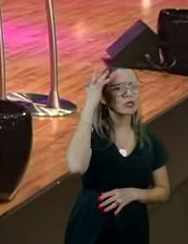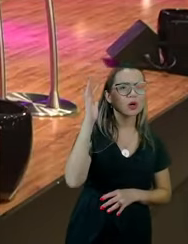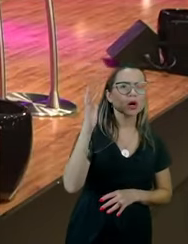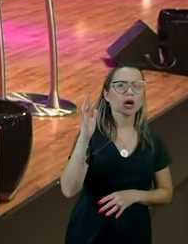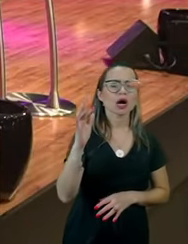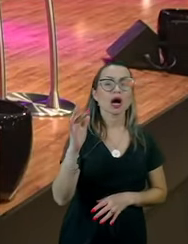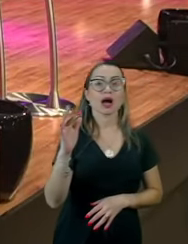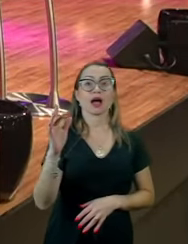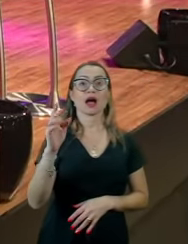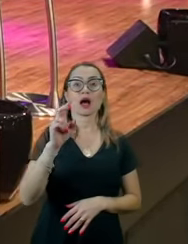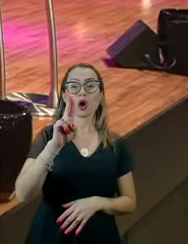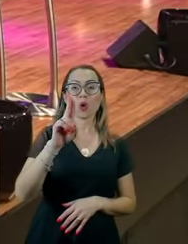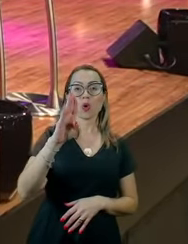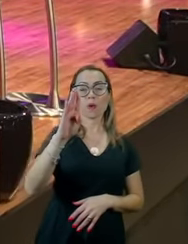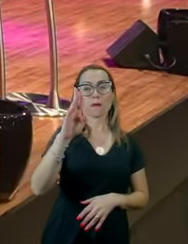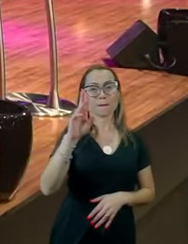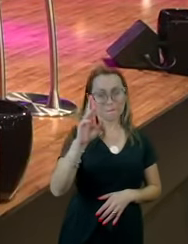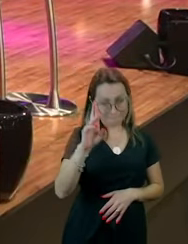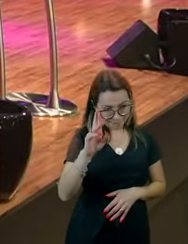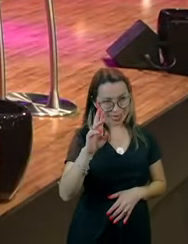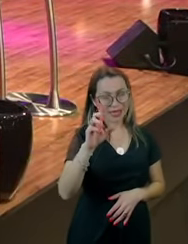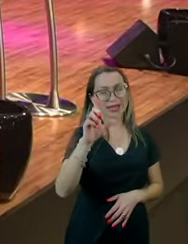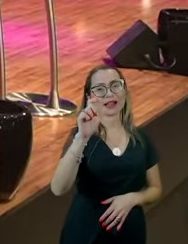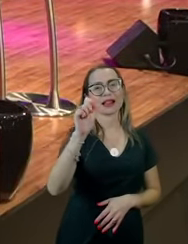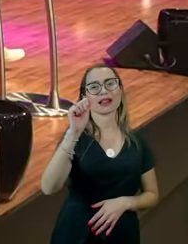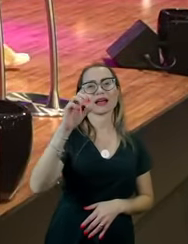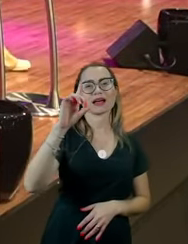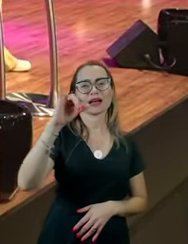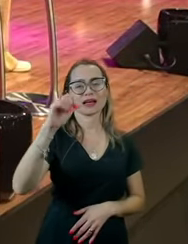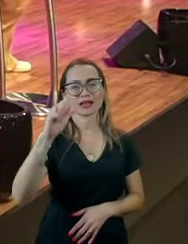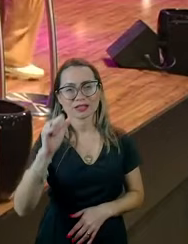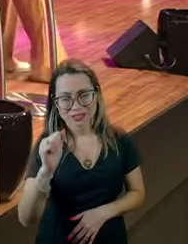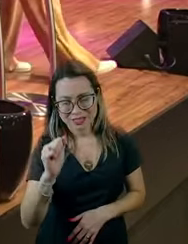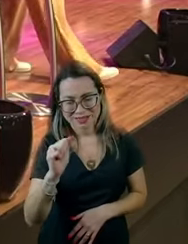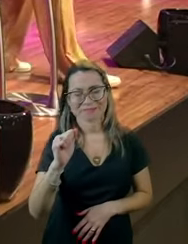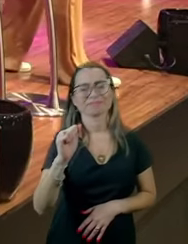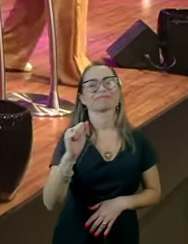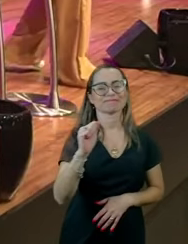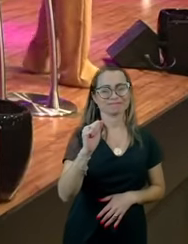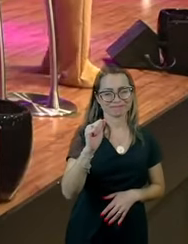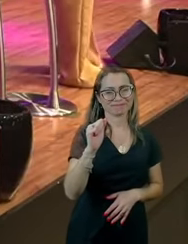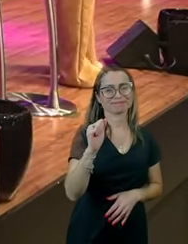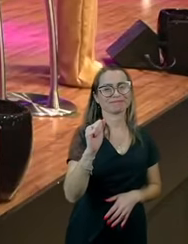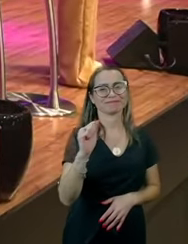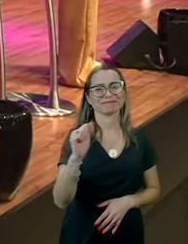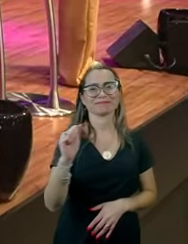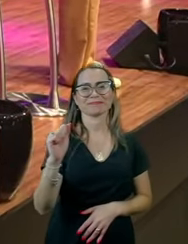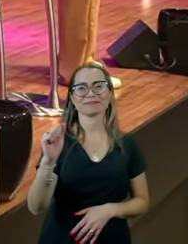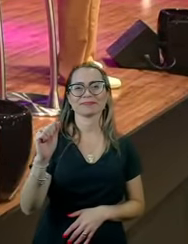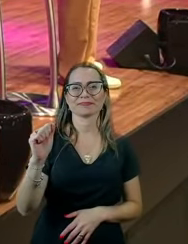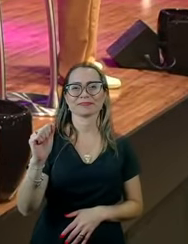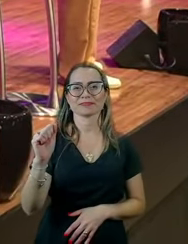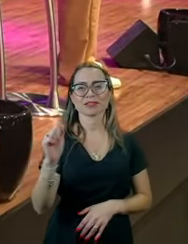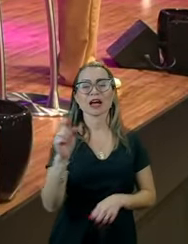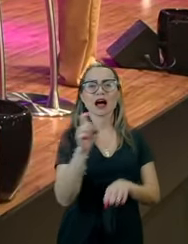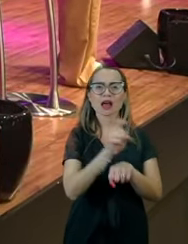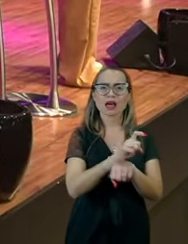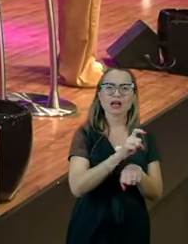Uberlândia, Minas Gerais, cidade boa, perto de Araguari. Glória a Deus. Araranguá?